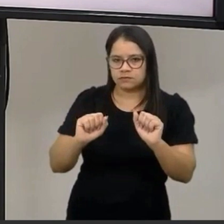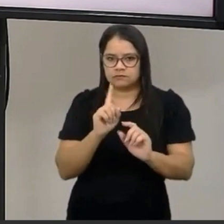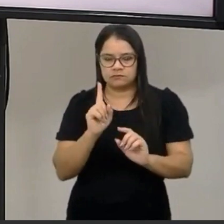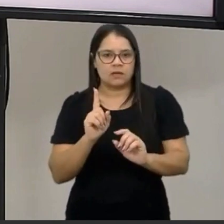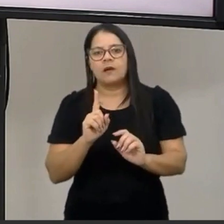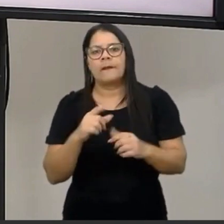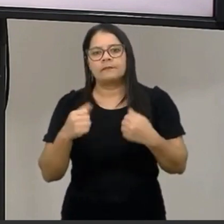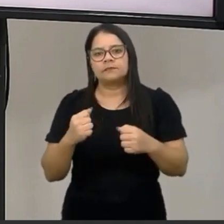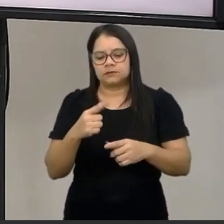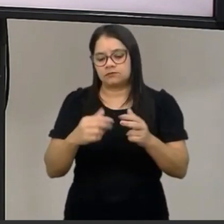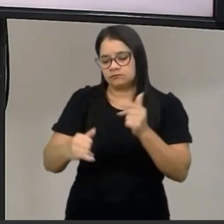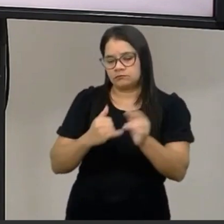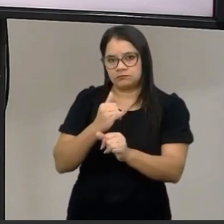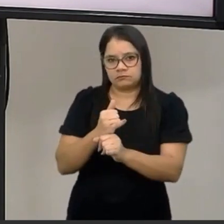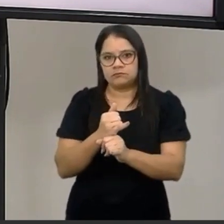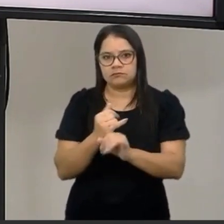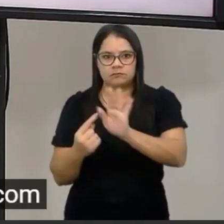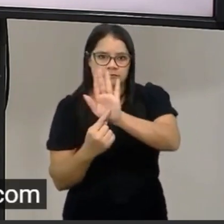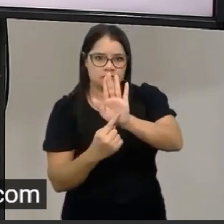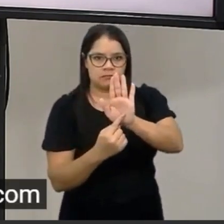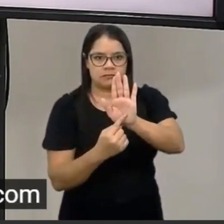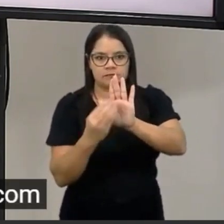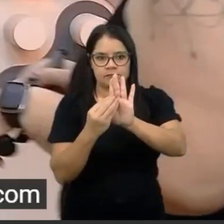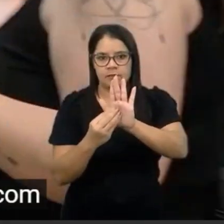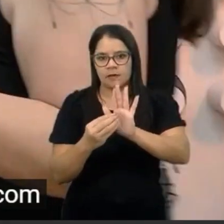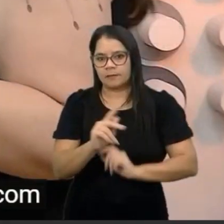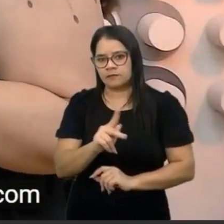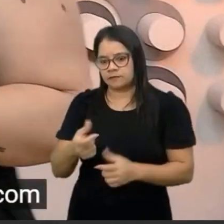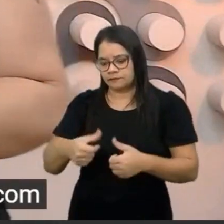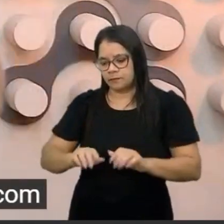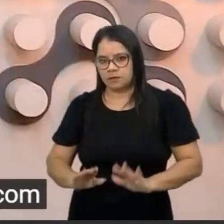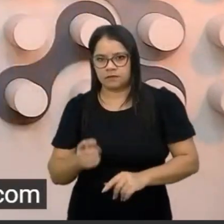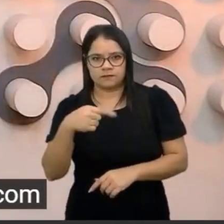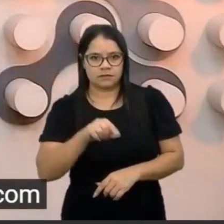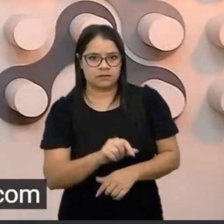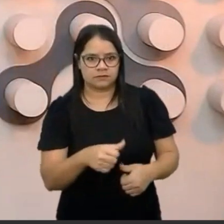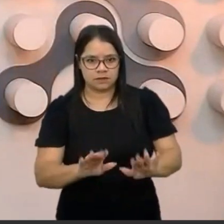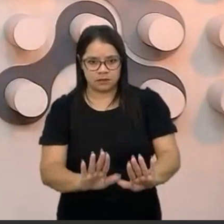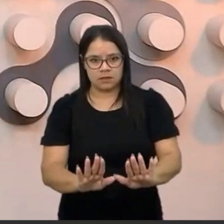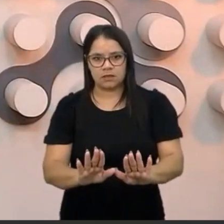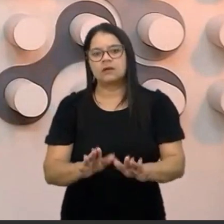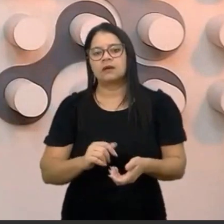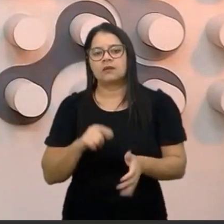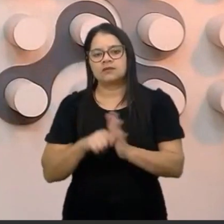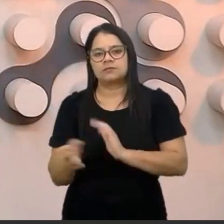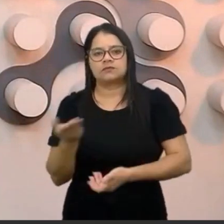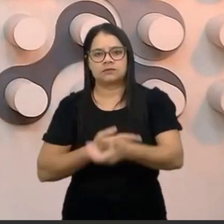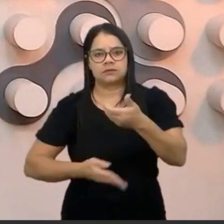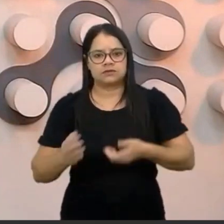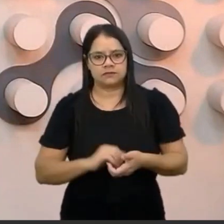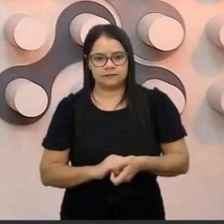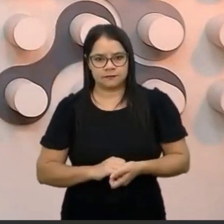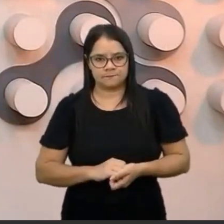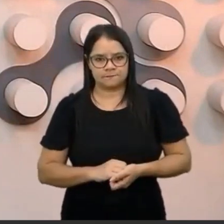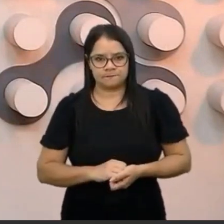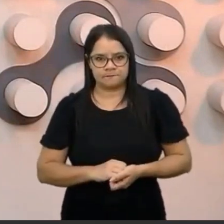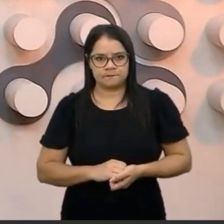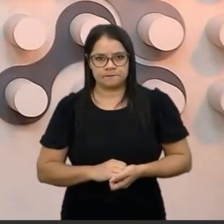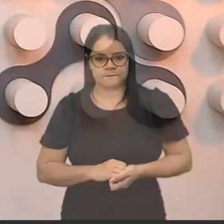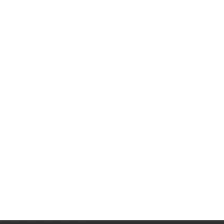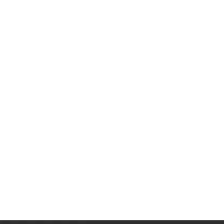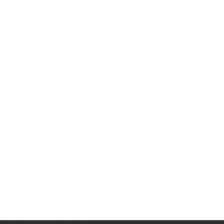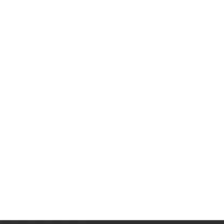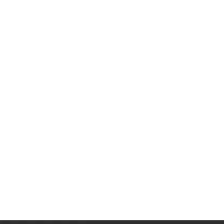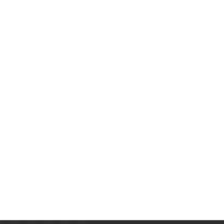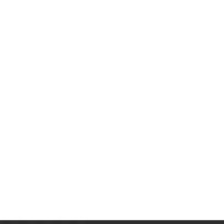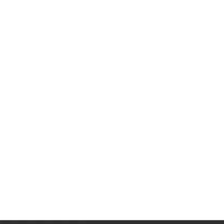inicial base que o material digital apresenta. Bom, professores, eu vou ficando por aqui, vocês ficam aí com as questões e as atividades.